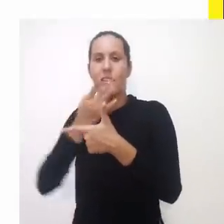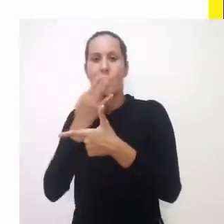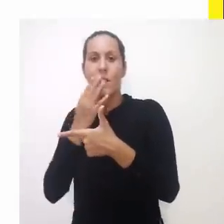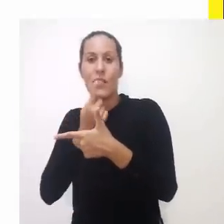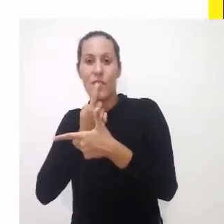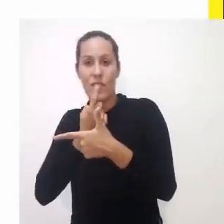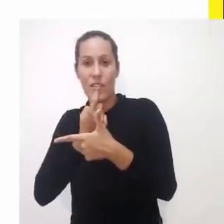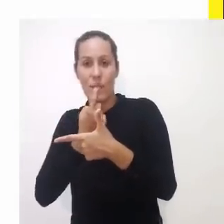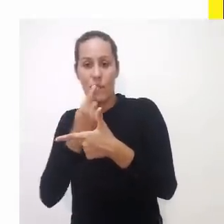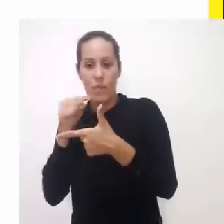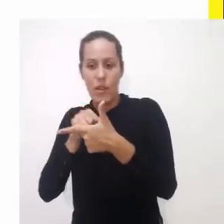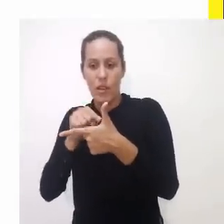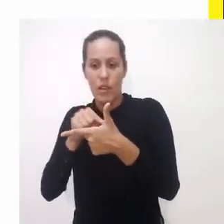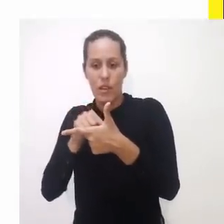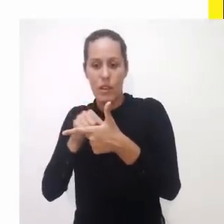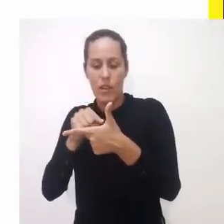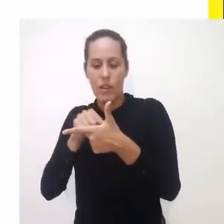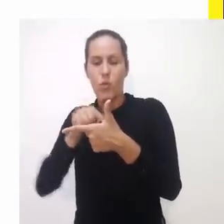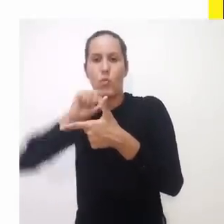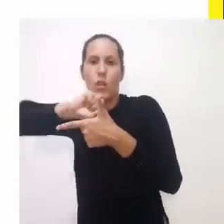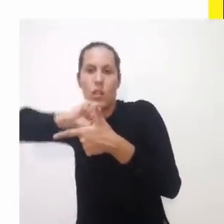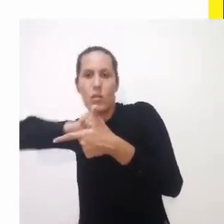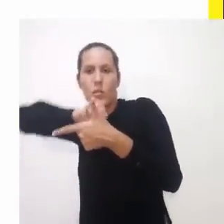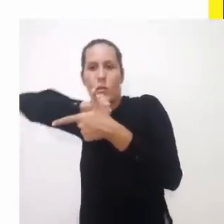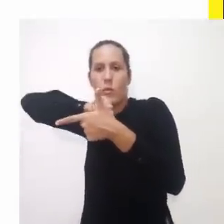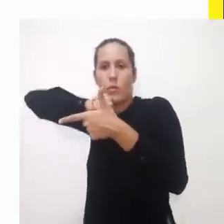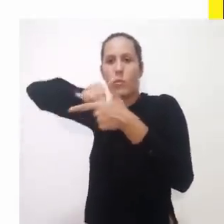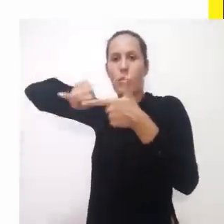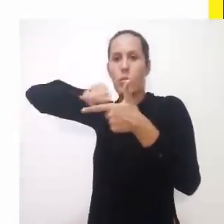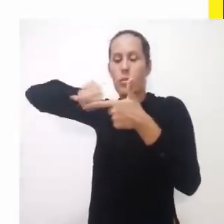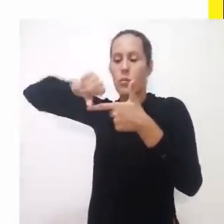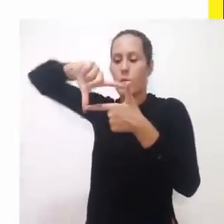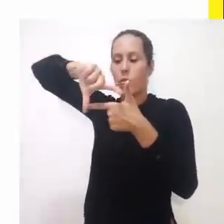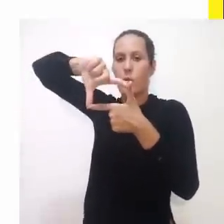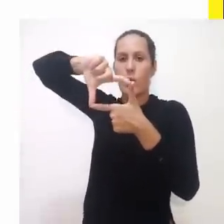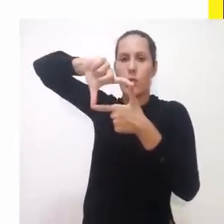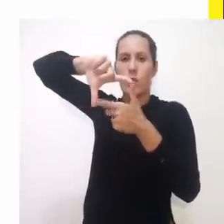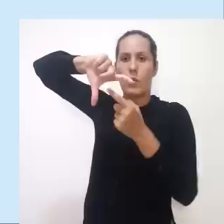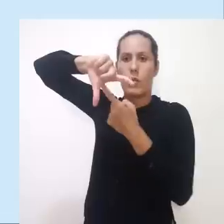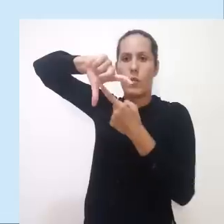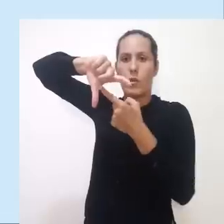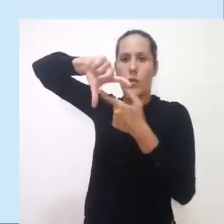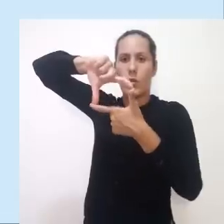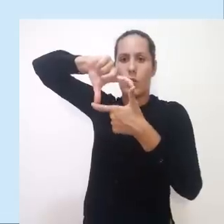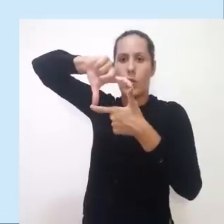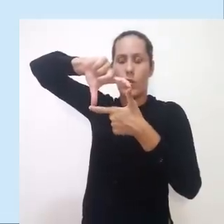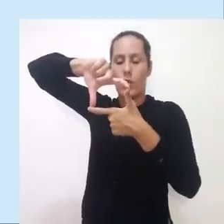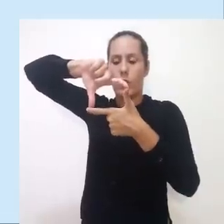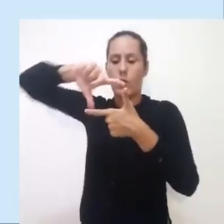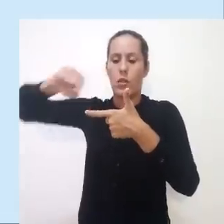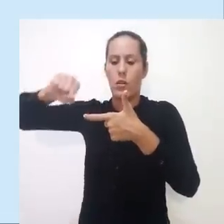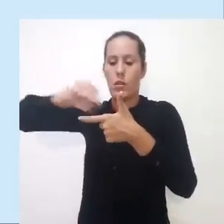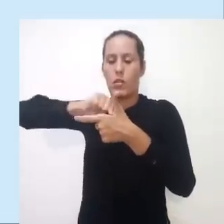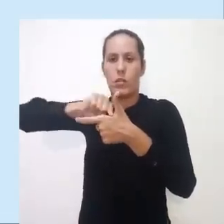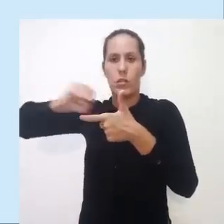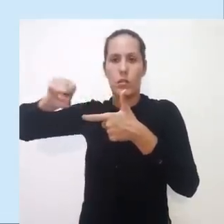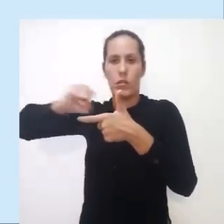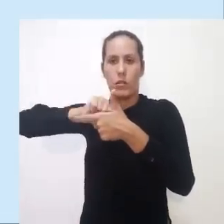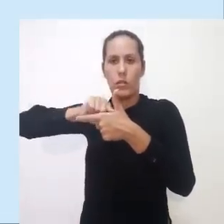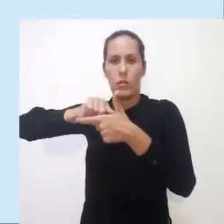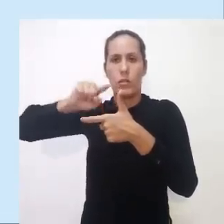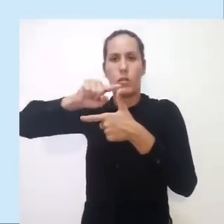é paralelo a esse lado em vermelho, ok? Então vamos ver, ó, se dá para formar diagonal. Vou começar de um